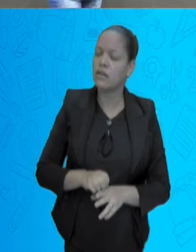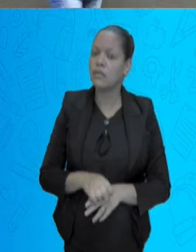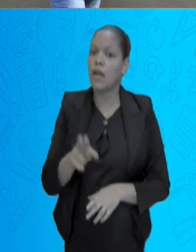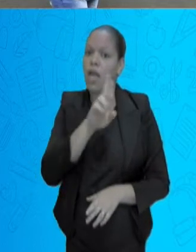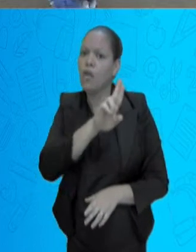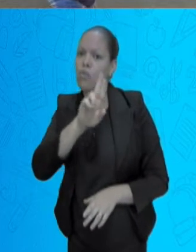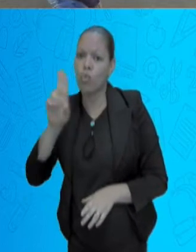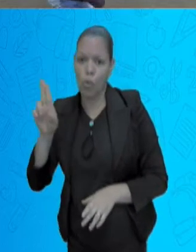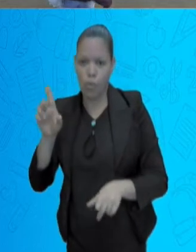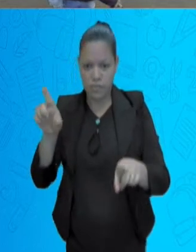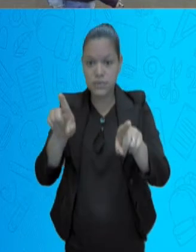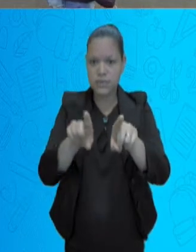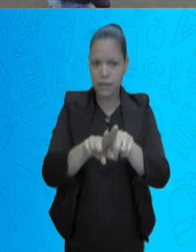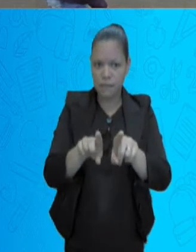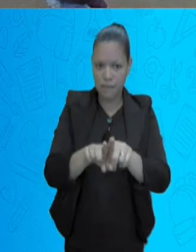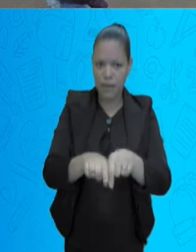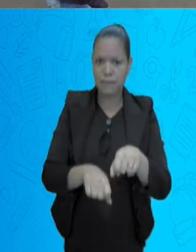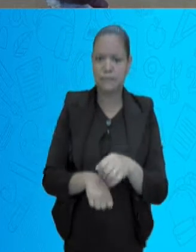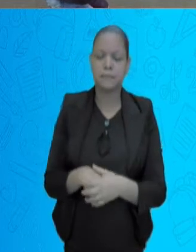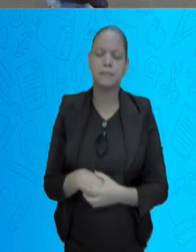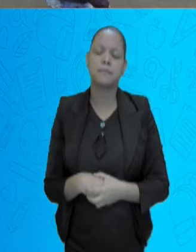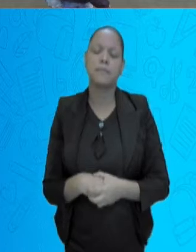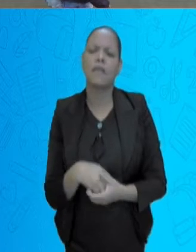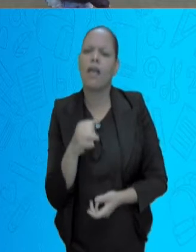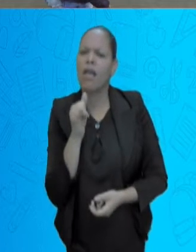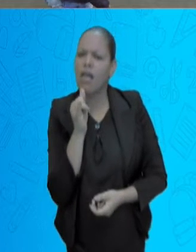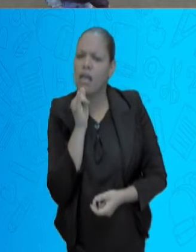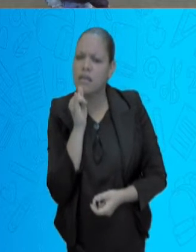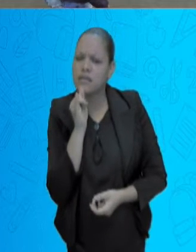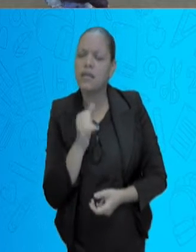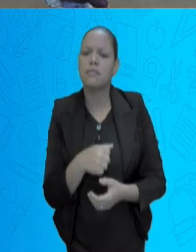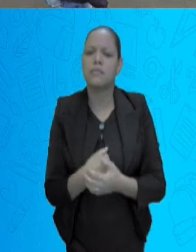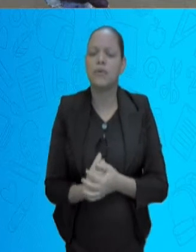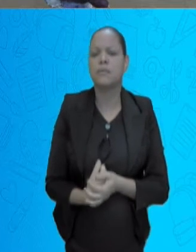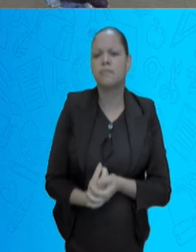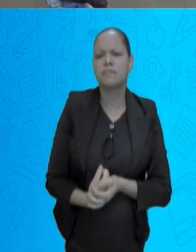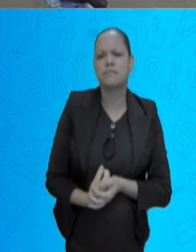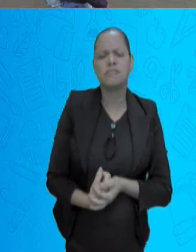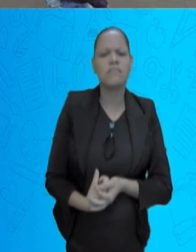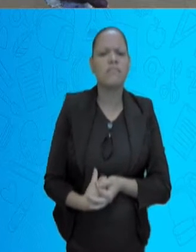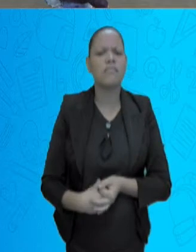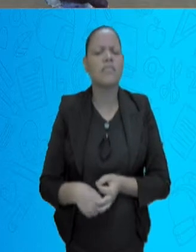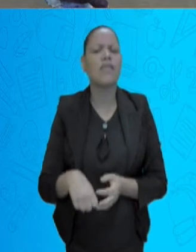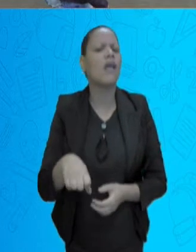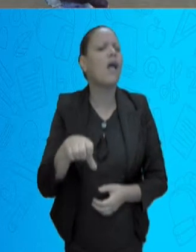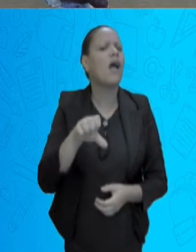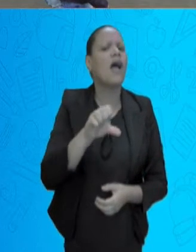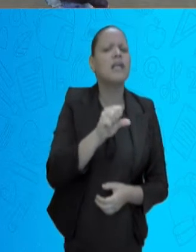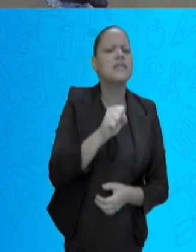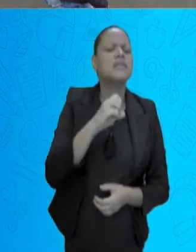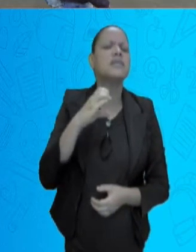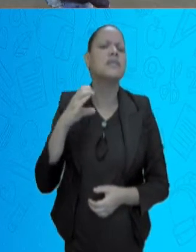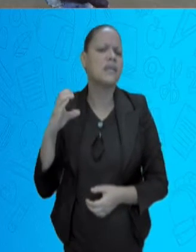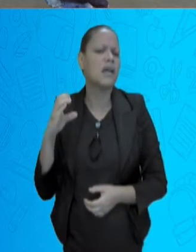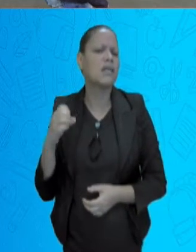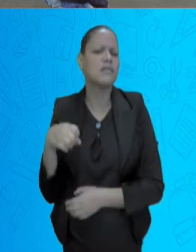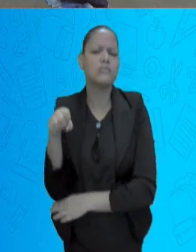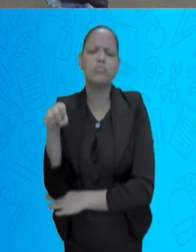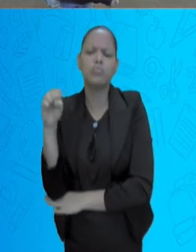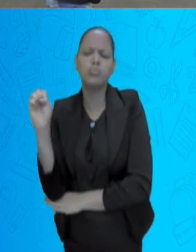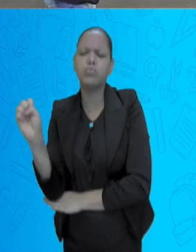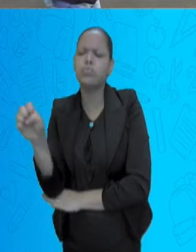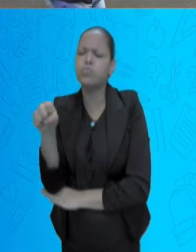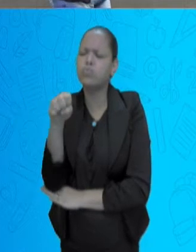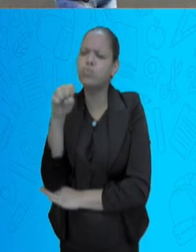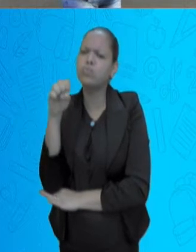na atividade. Santa Catarina, Rio Grande do Sul, Brasil, Uruguai e